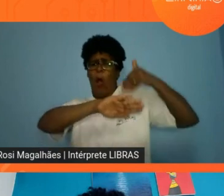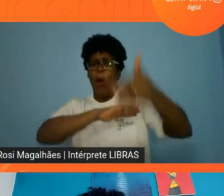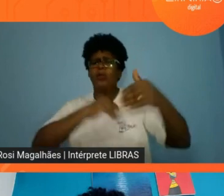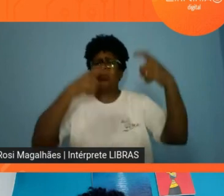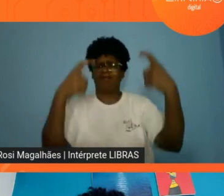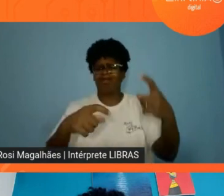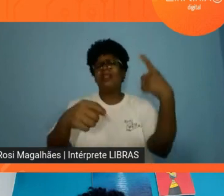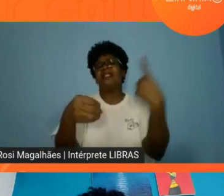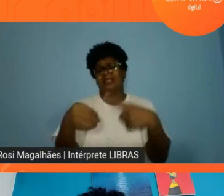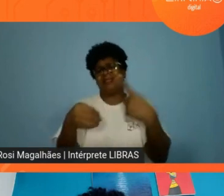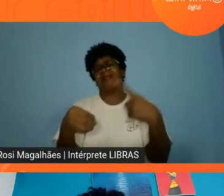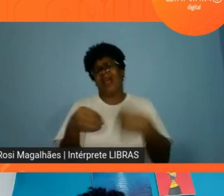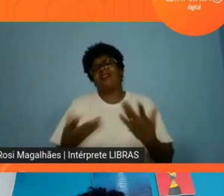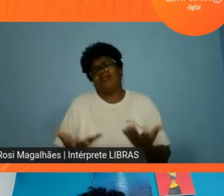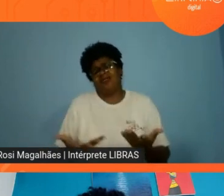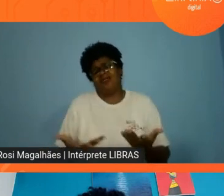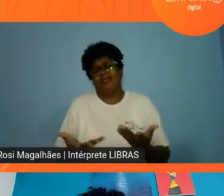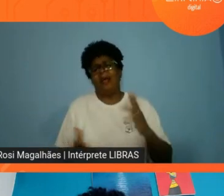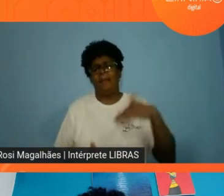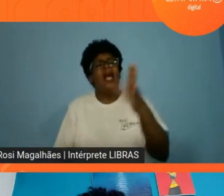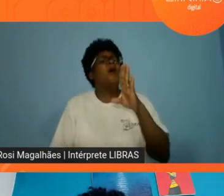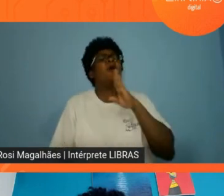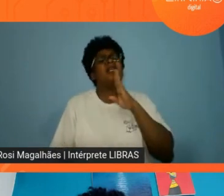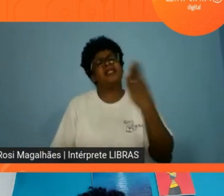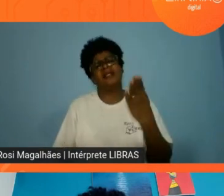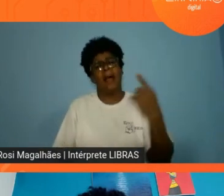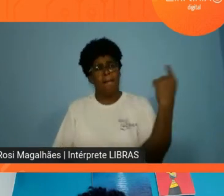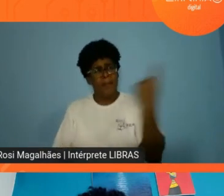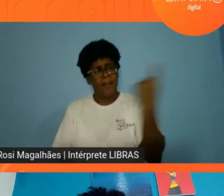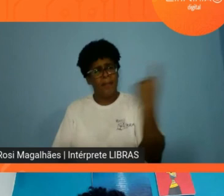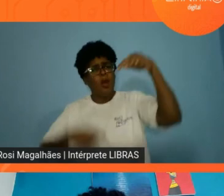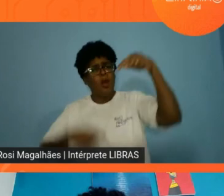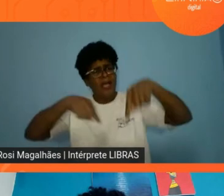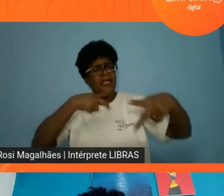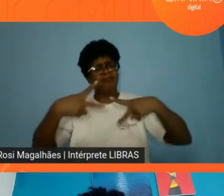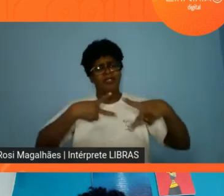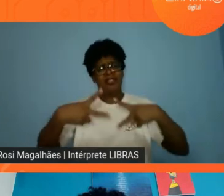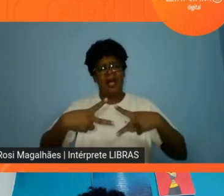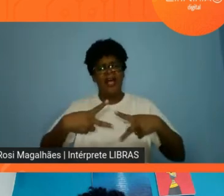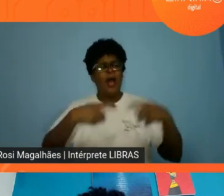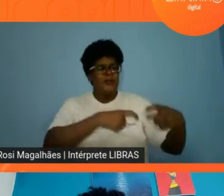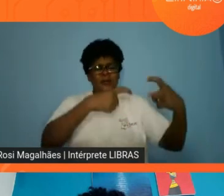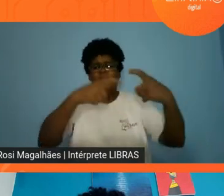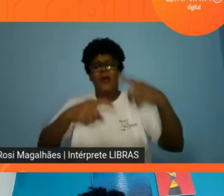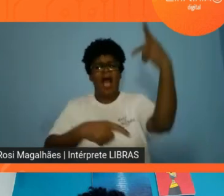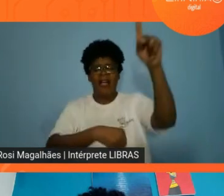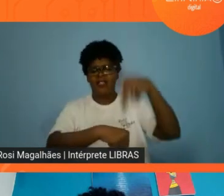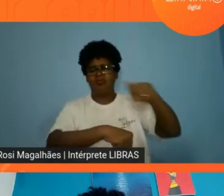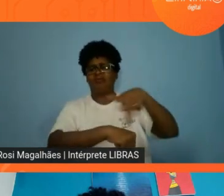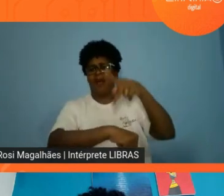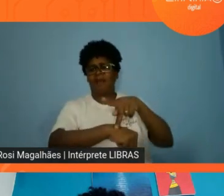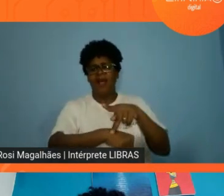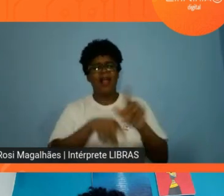ser reconhecido aqui primeiro, para depois ser reconhecido em outros lugares, não só o pessoal que vai para a televisão,